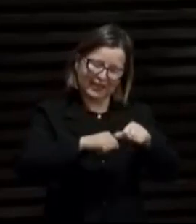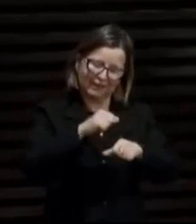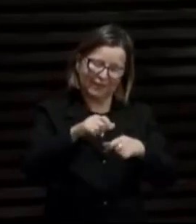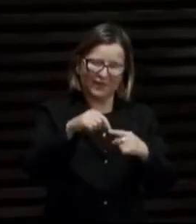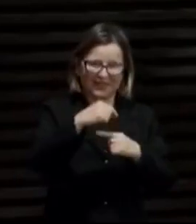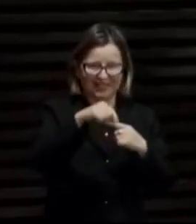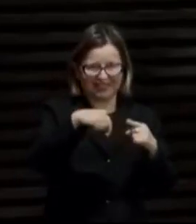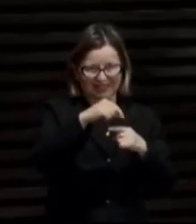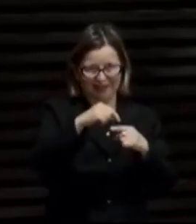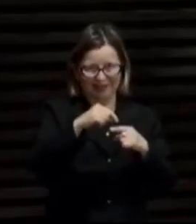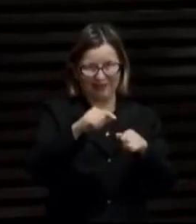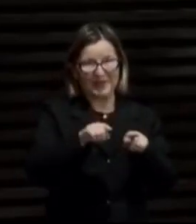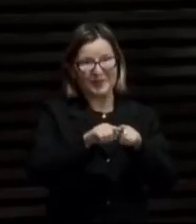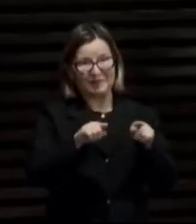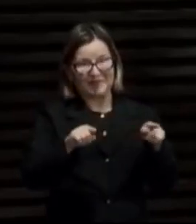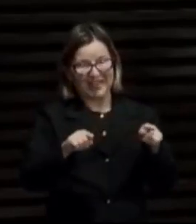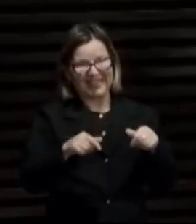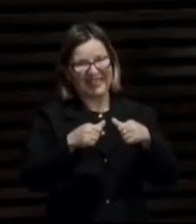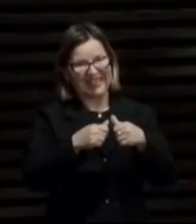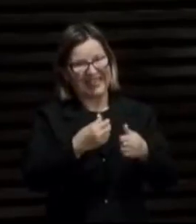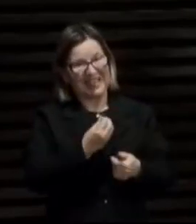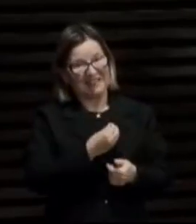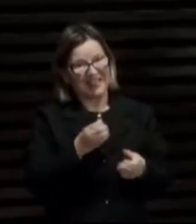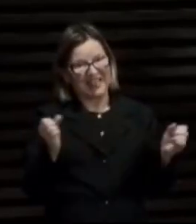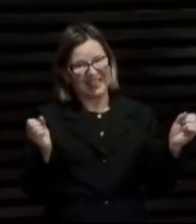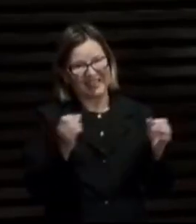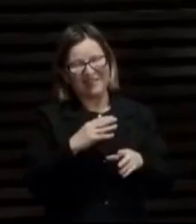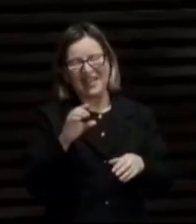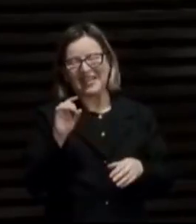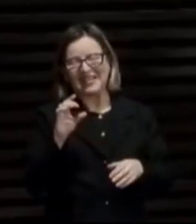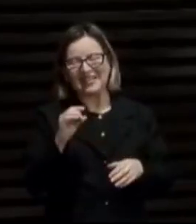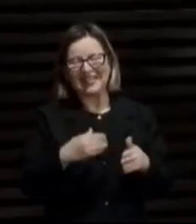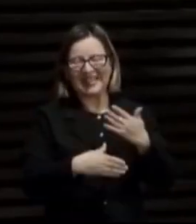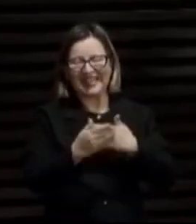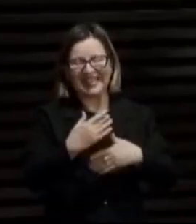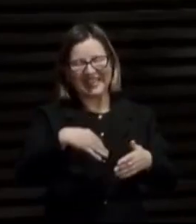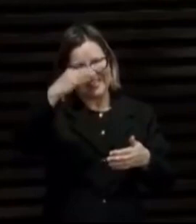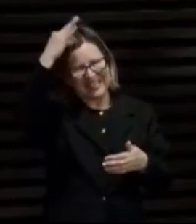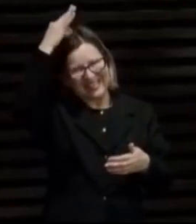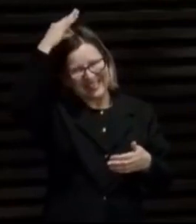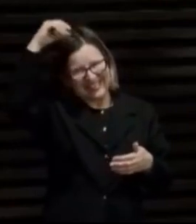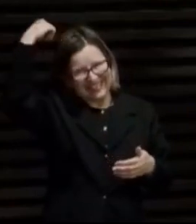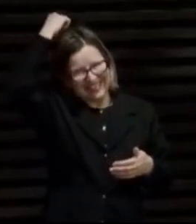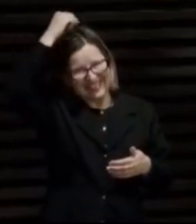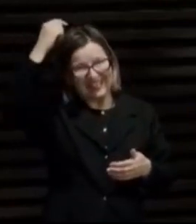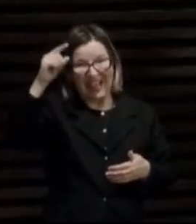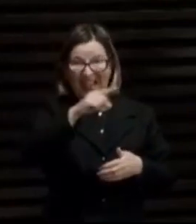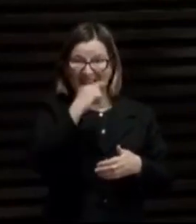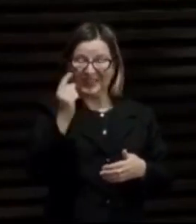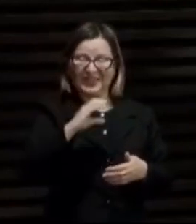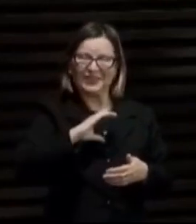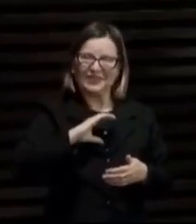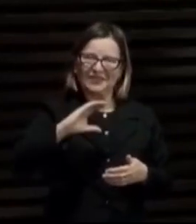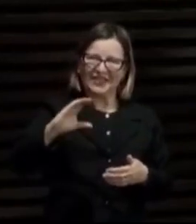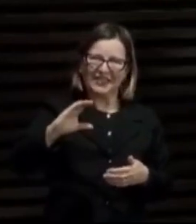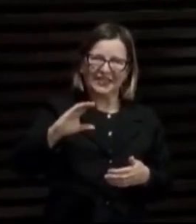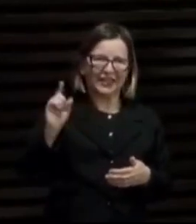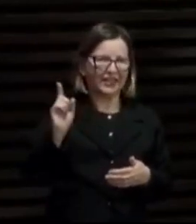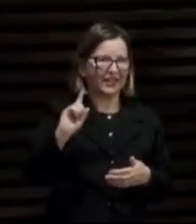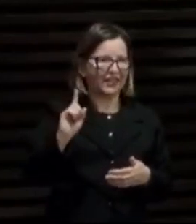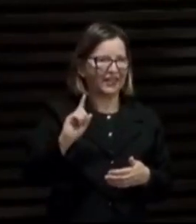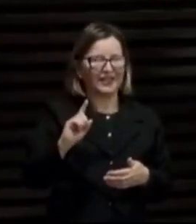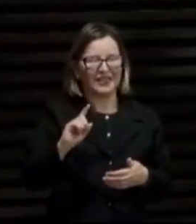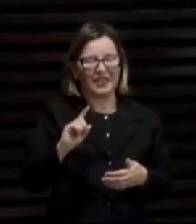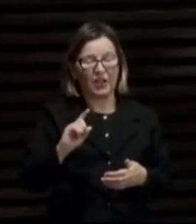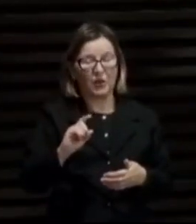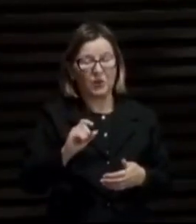essa revelação, só é por meio do Espírito Santo, meus irmãos. A nossa confiança não pode estar em homens, em